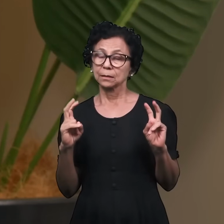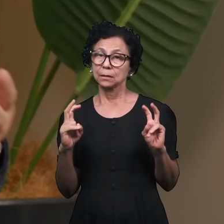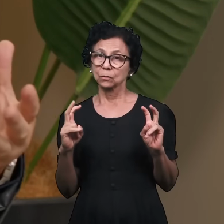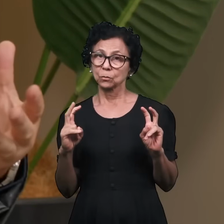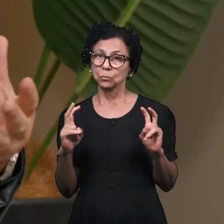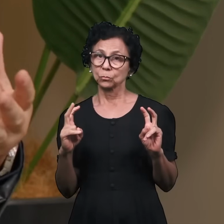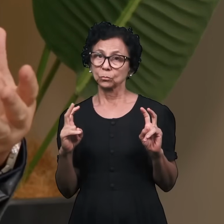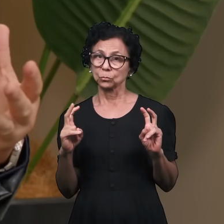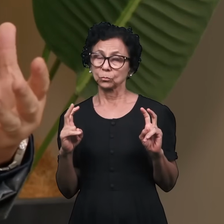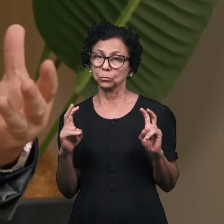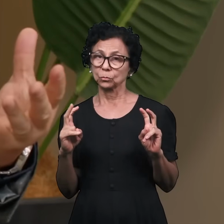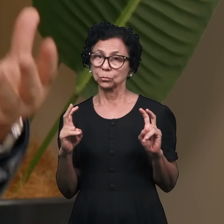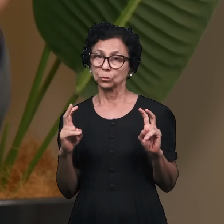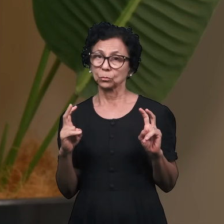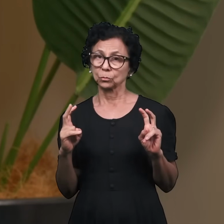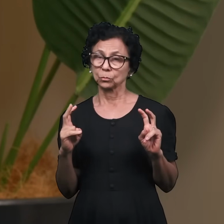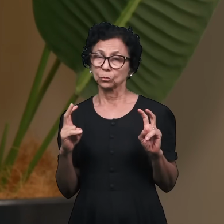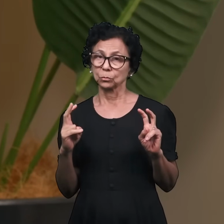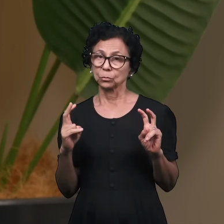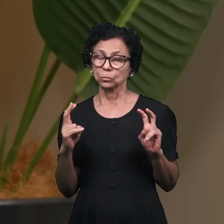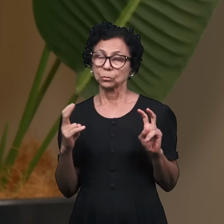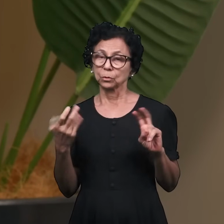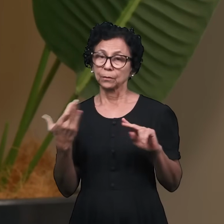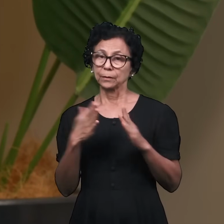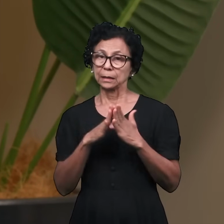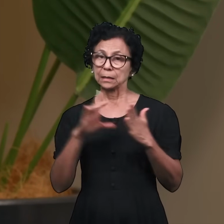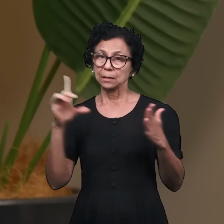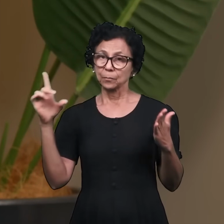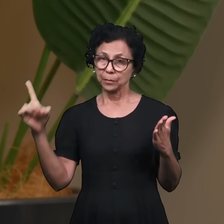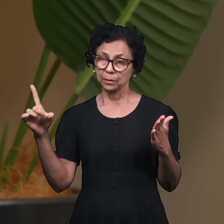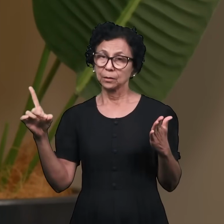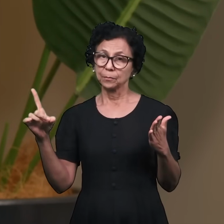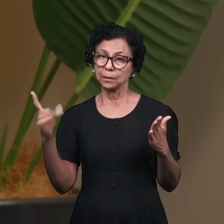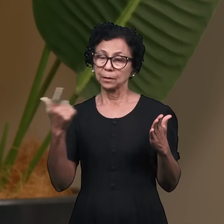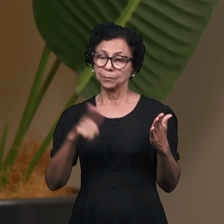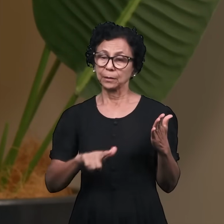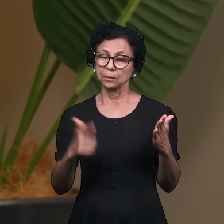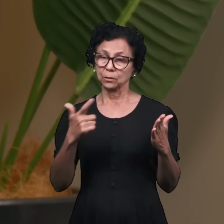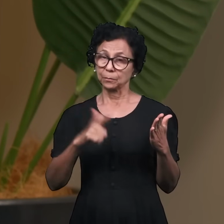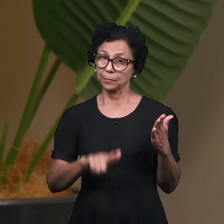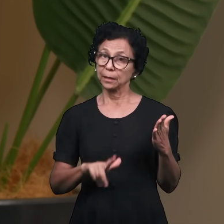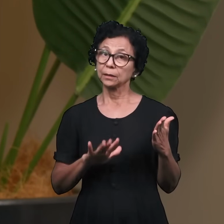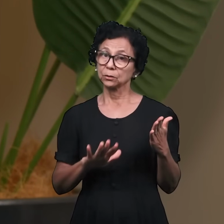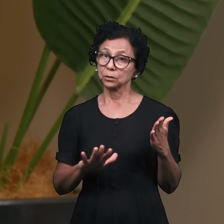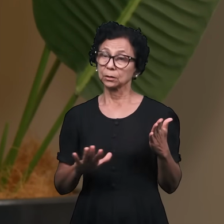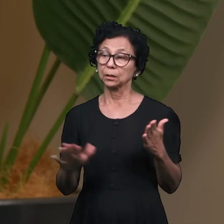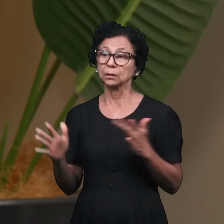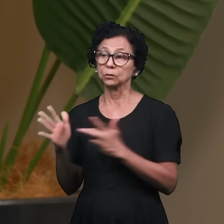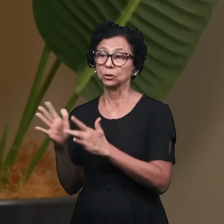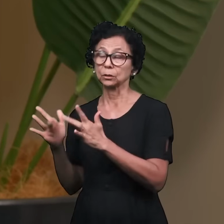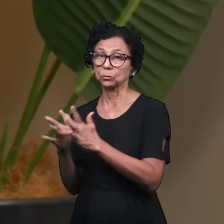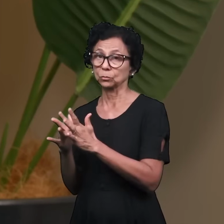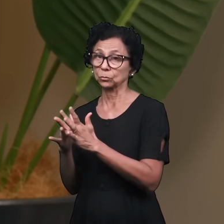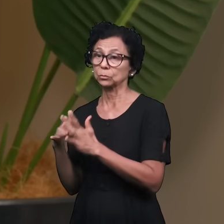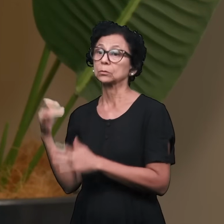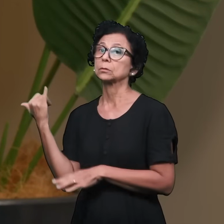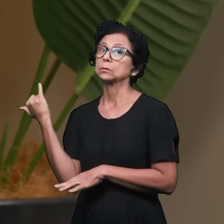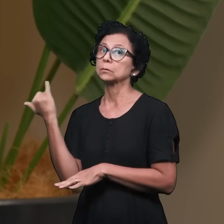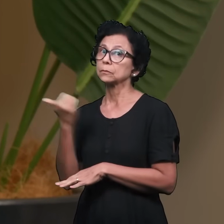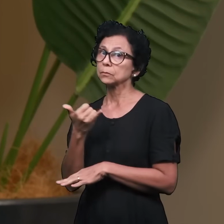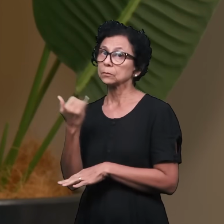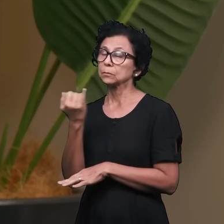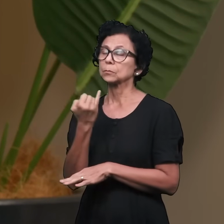se repete muitas vezes, em muitos livros, em muitos momentos, o próprio Senhor Jesus citou algumas vezes